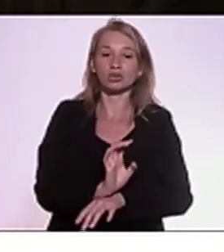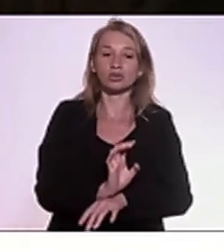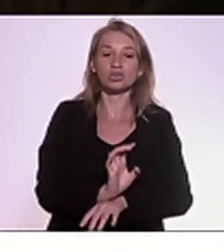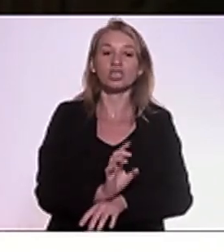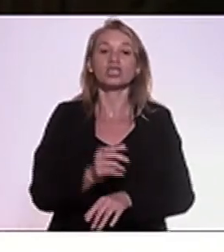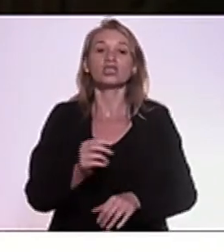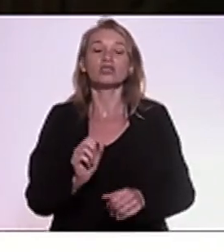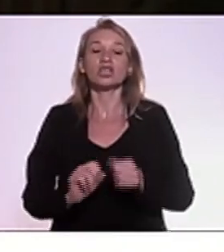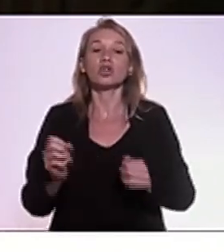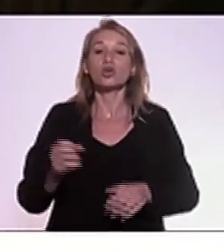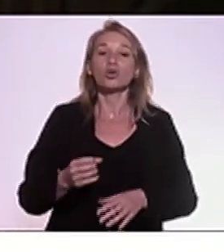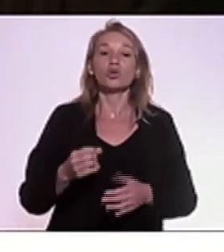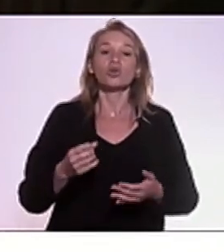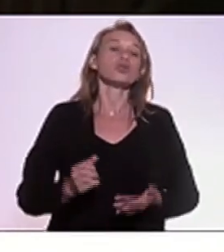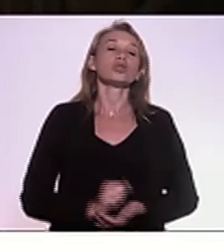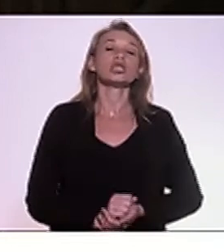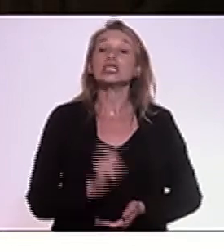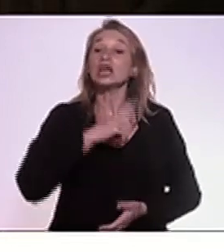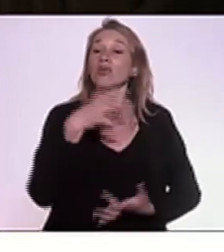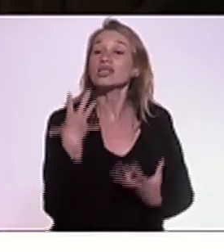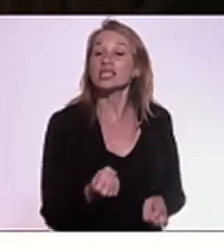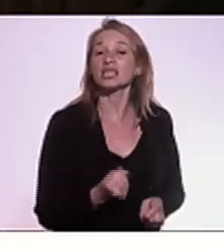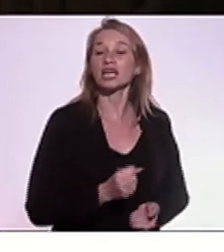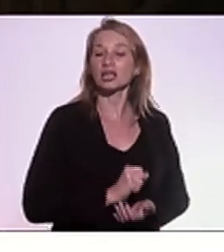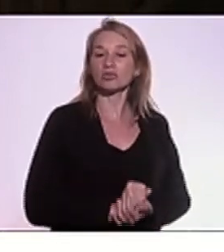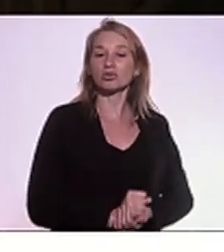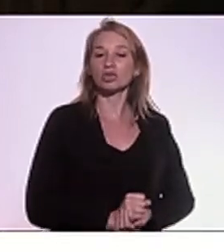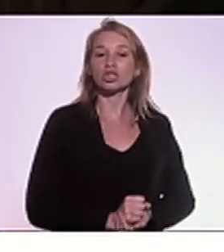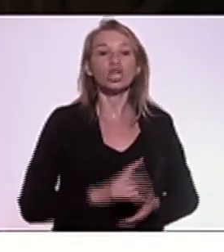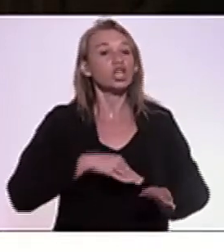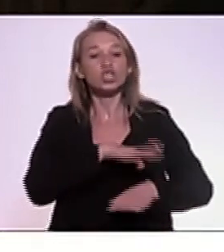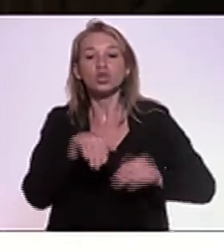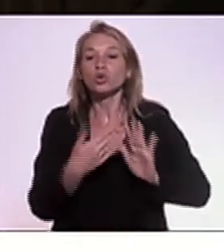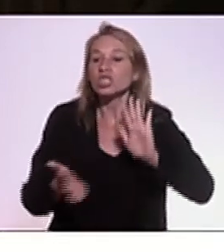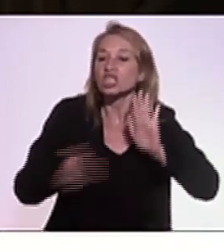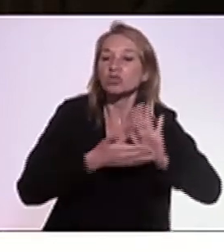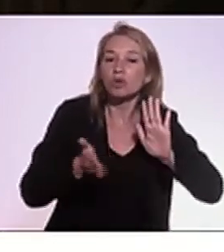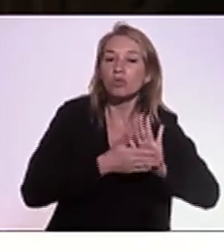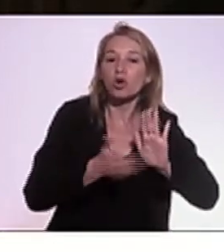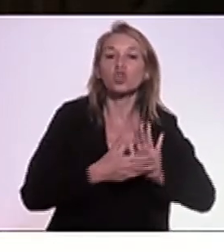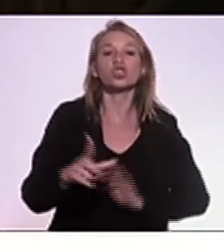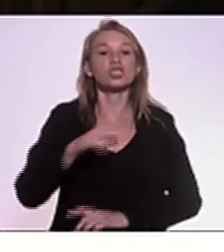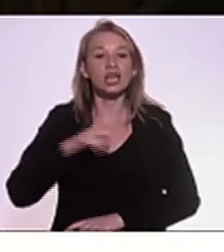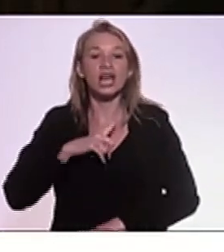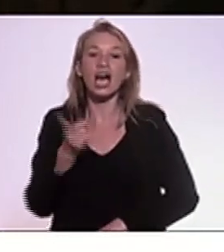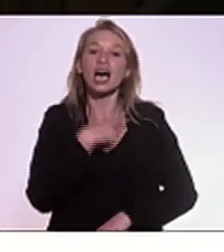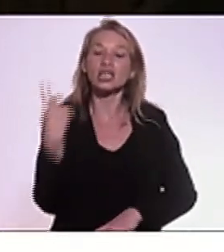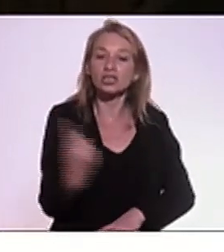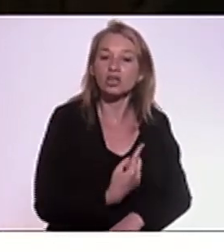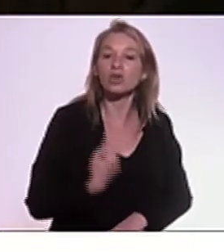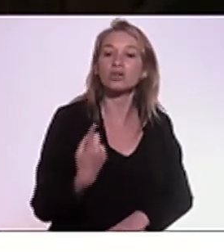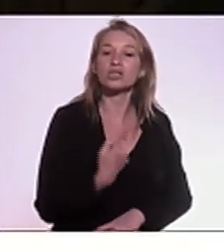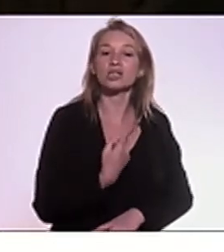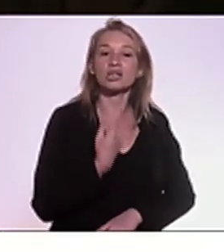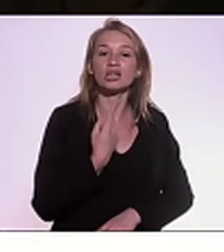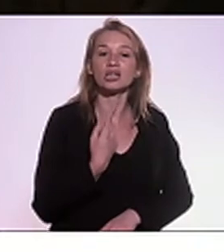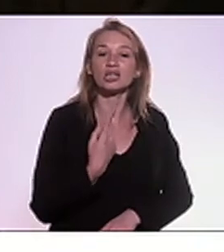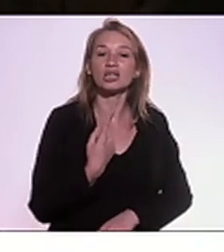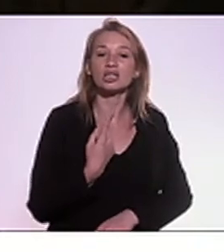governo totalitário. Não aceitaremos. Em todas as propostas terá a nossa mais